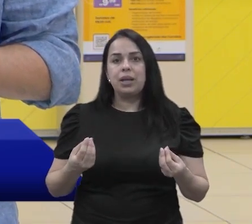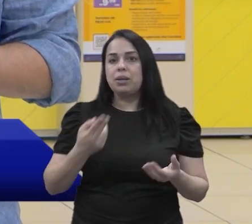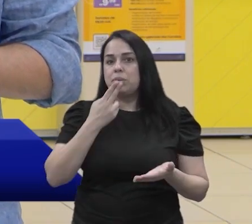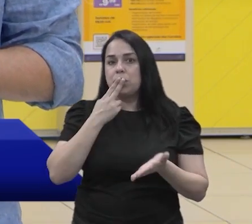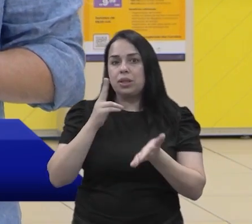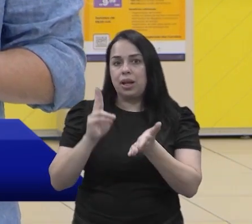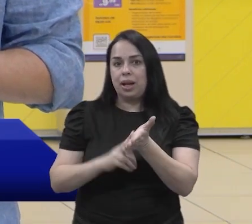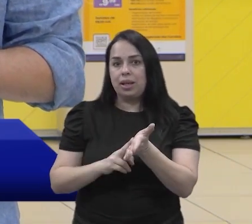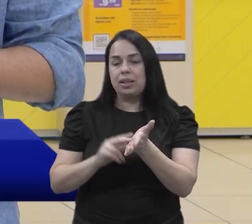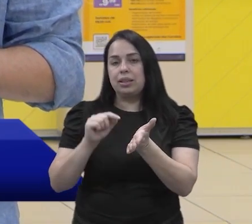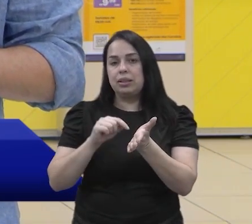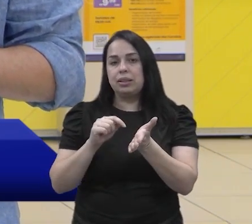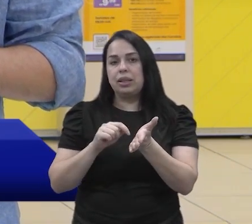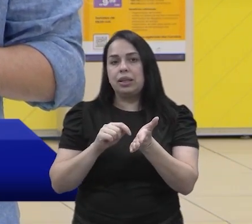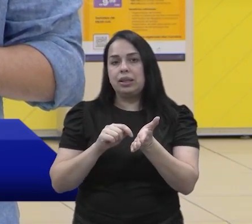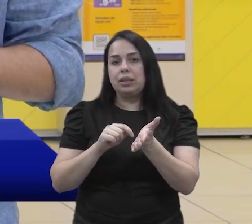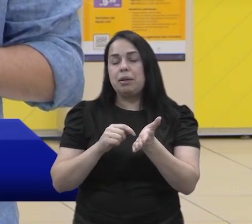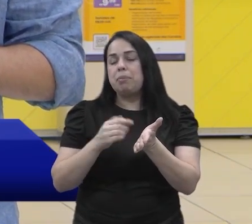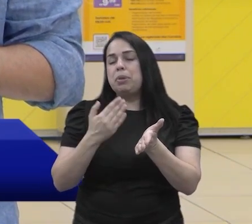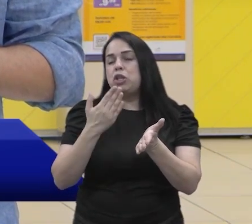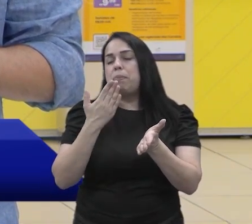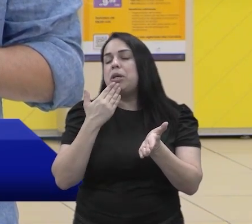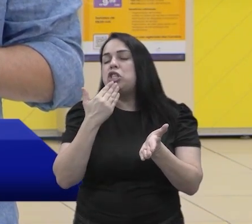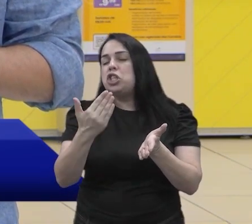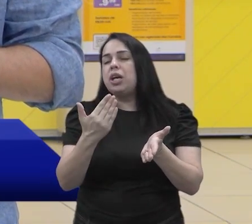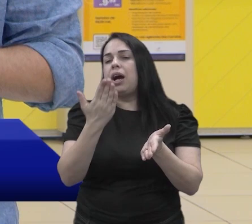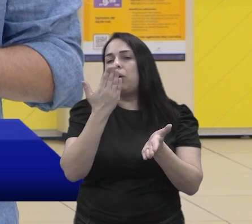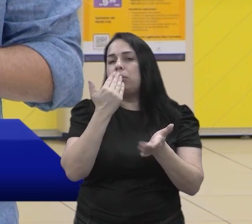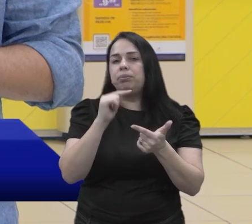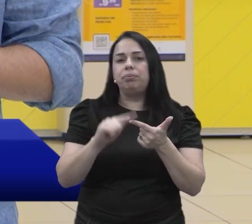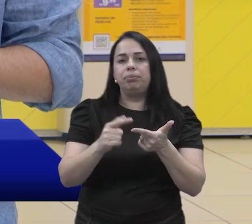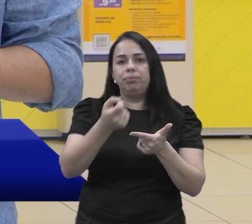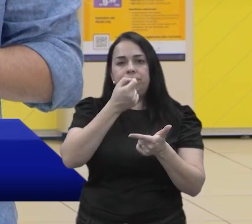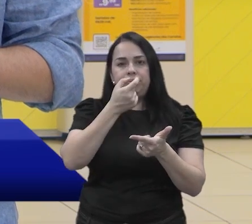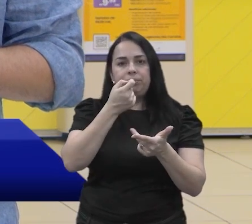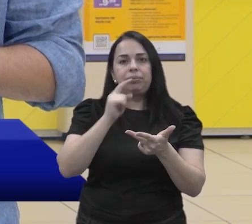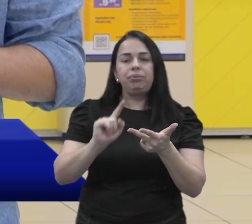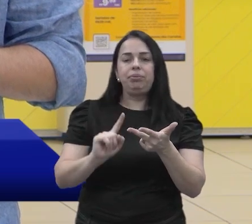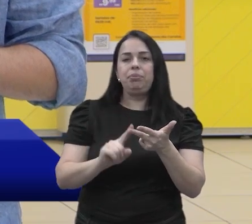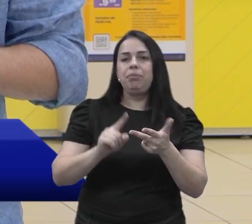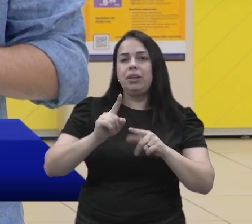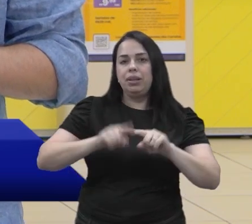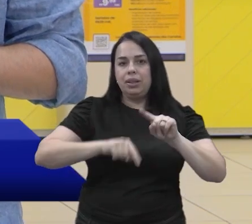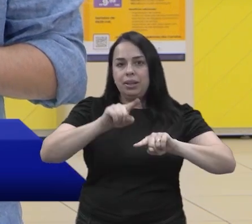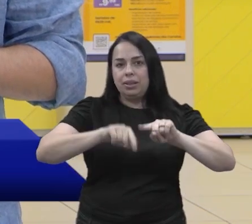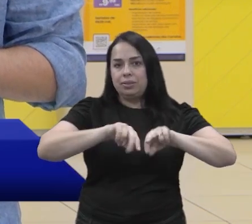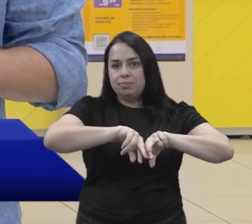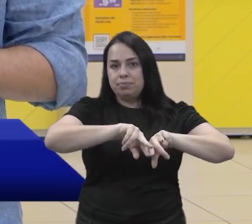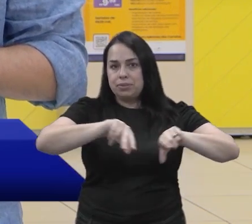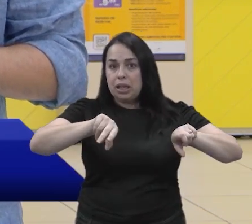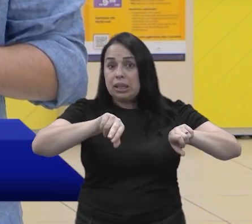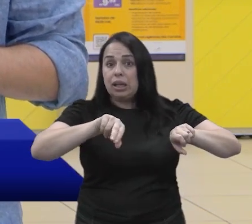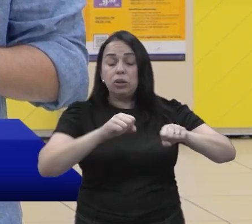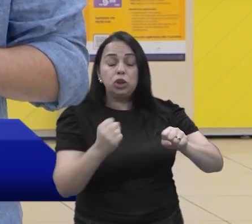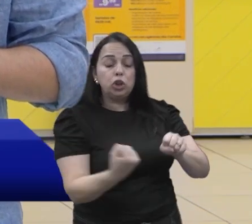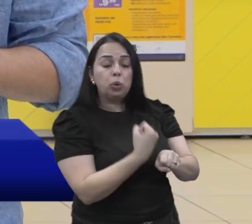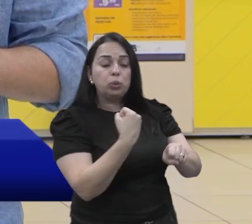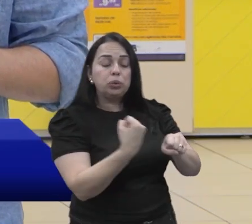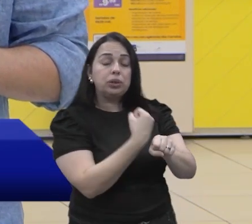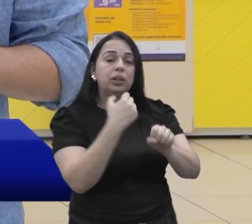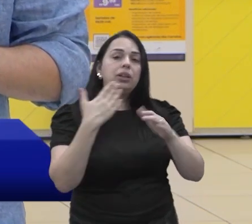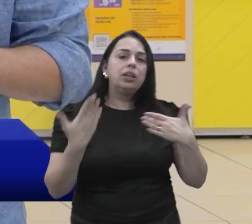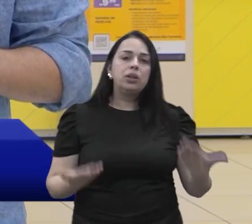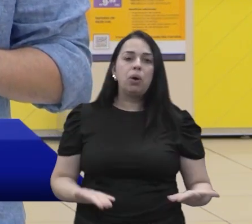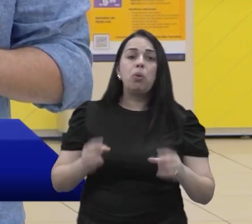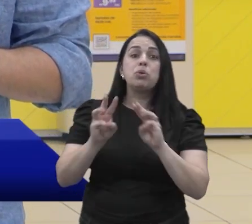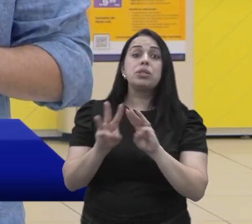da participação da população, hein? Lembrando que os pedidos não podem ter aí, né, as cartas não podem ter pedidos